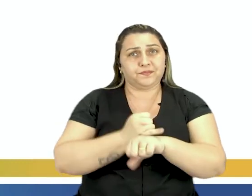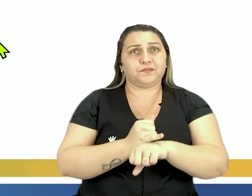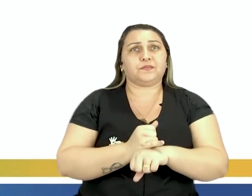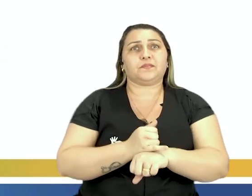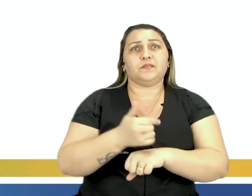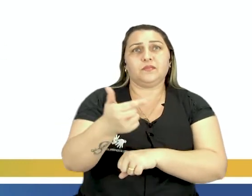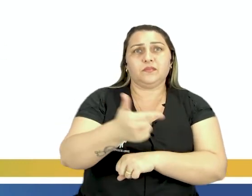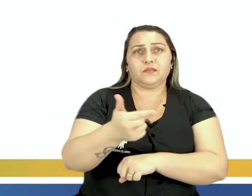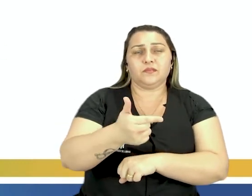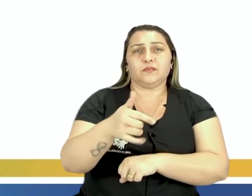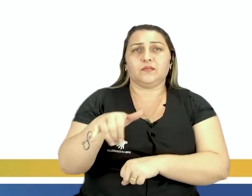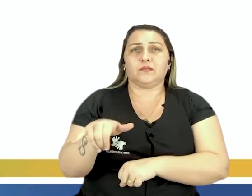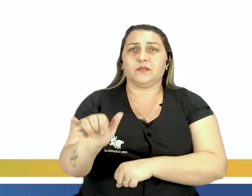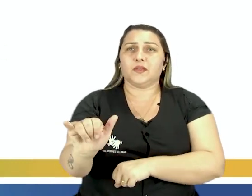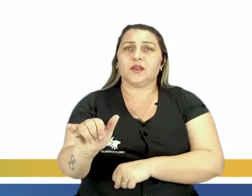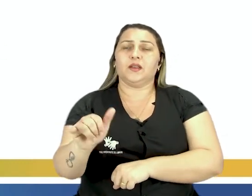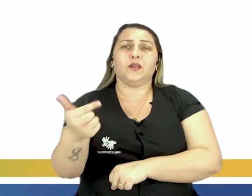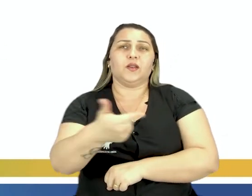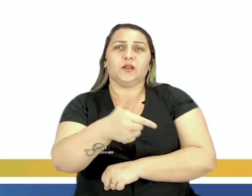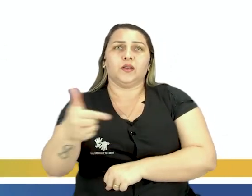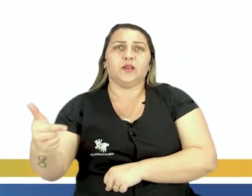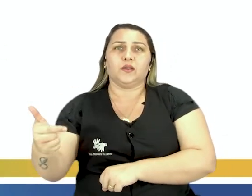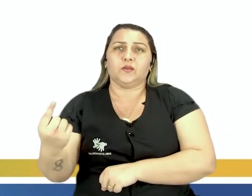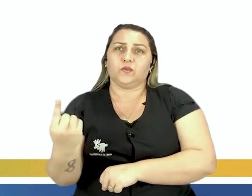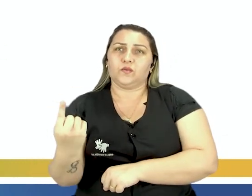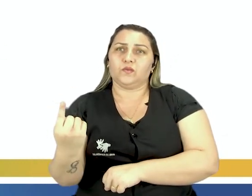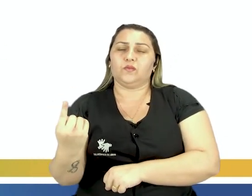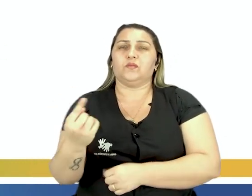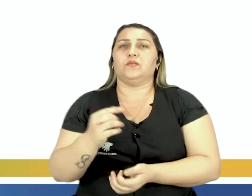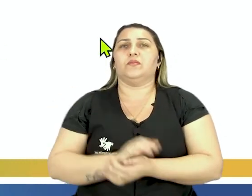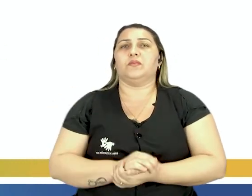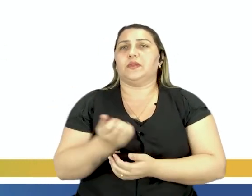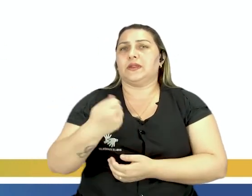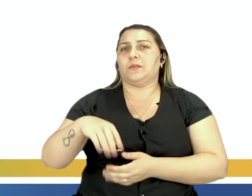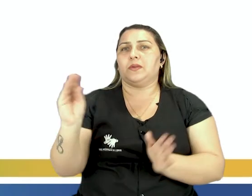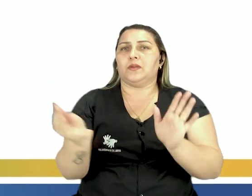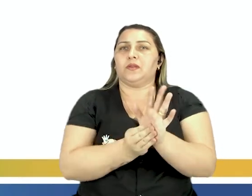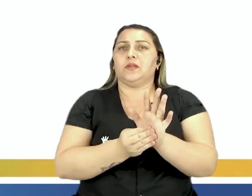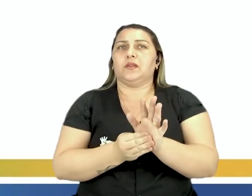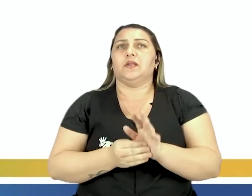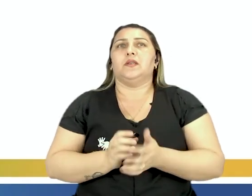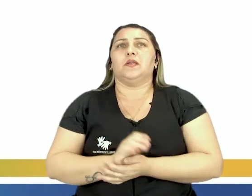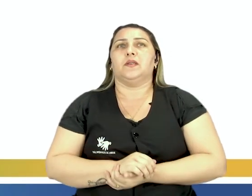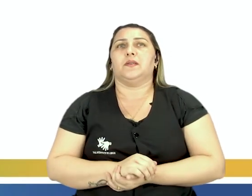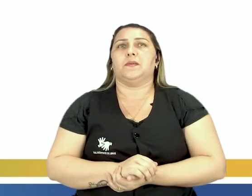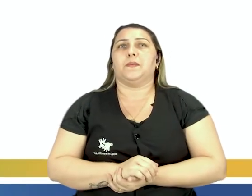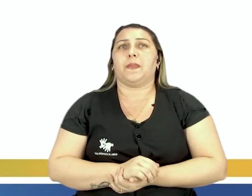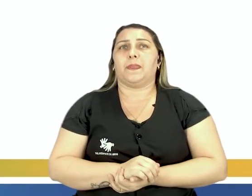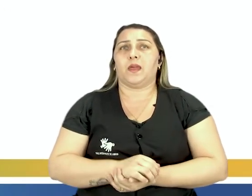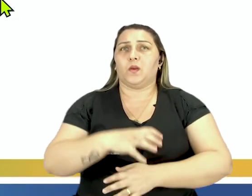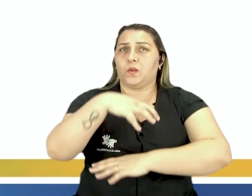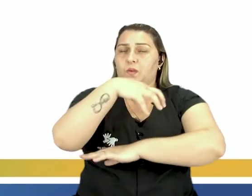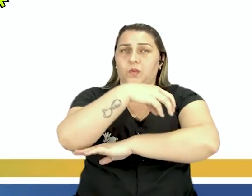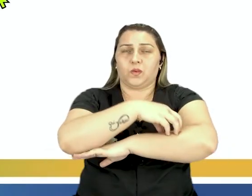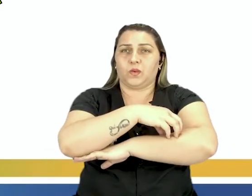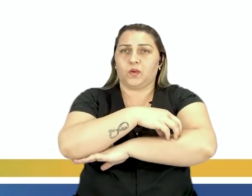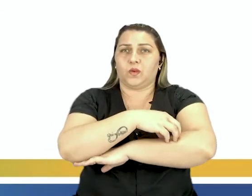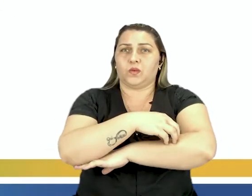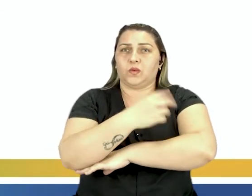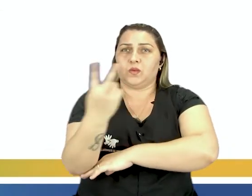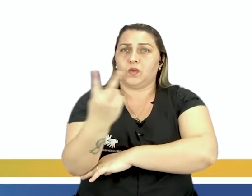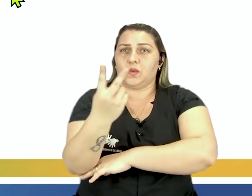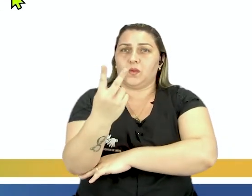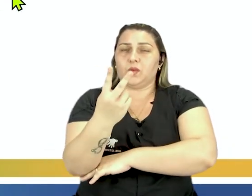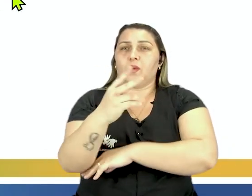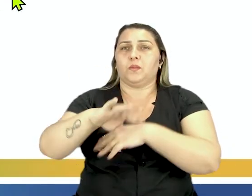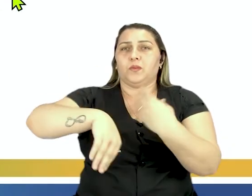2 e o alcalino terroso vai ter o índice 1, que não é obrigatório aparecer, ok? E aí nós temos os